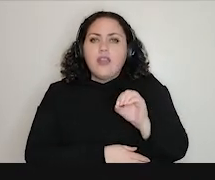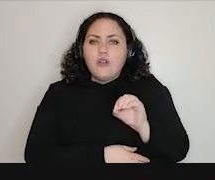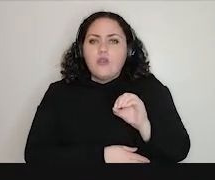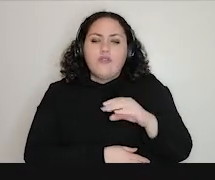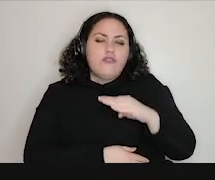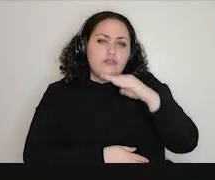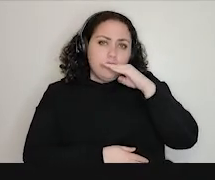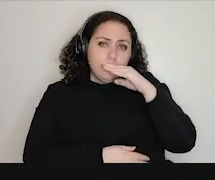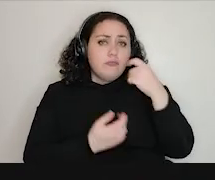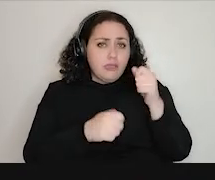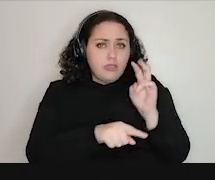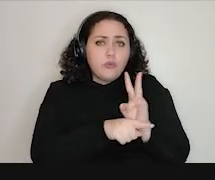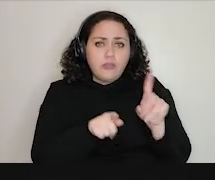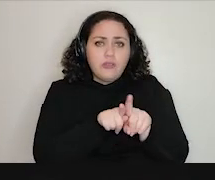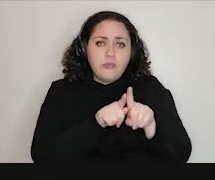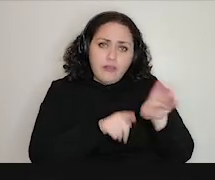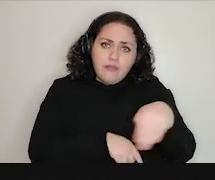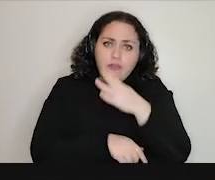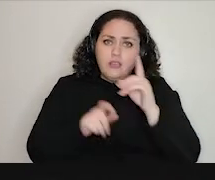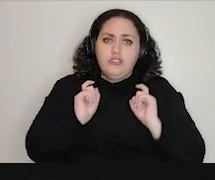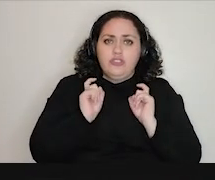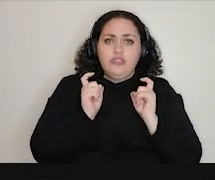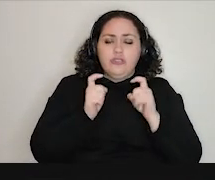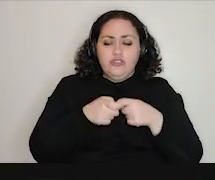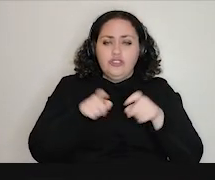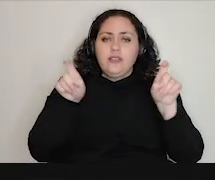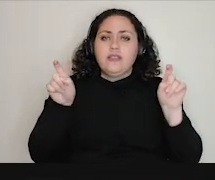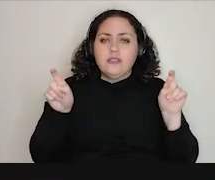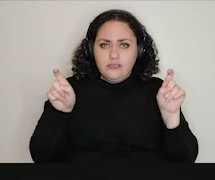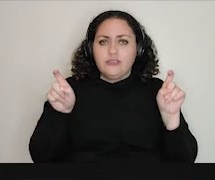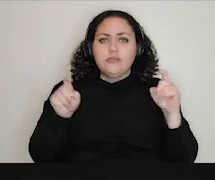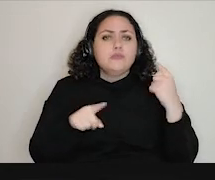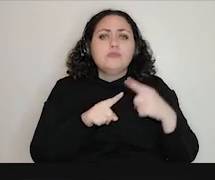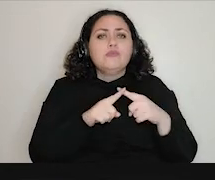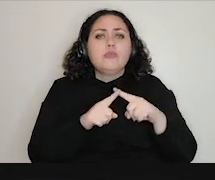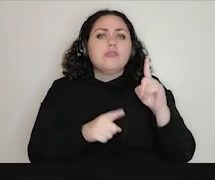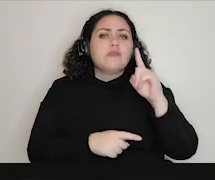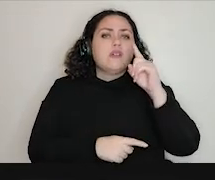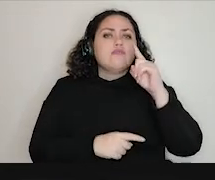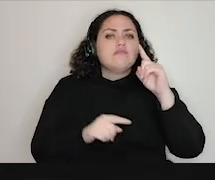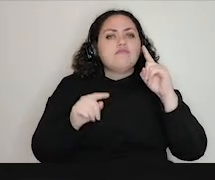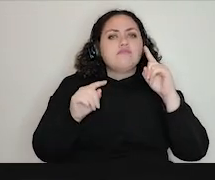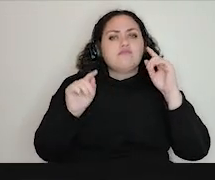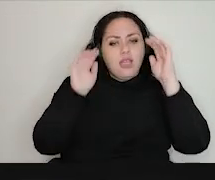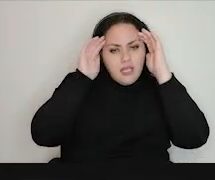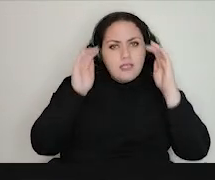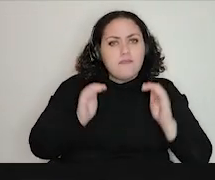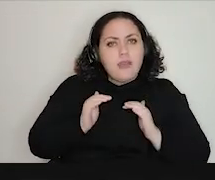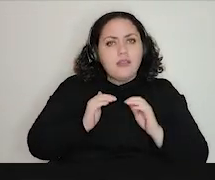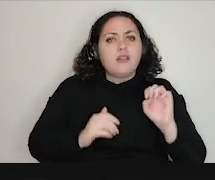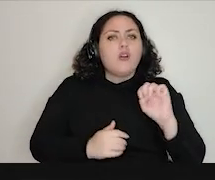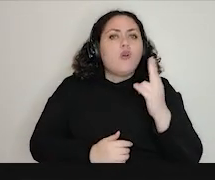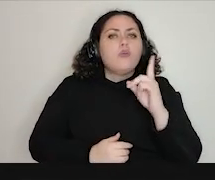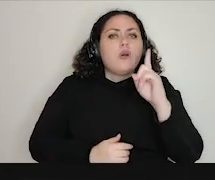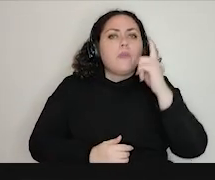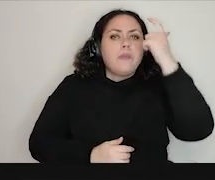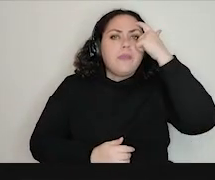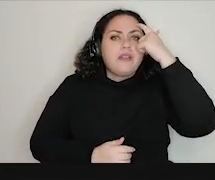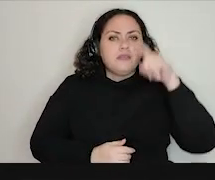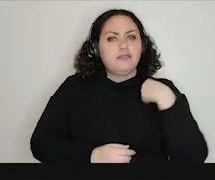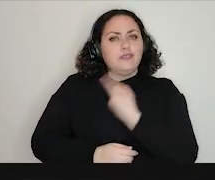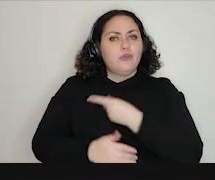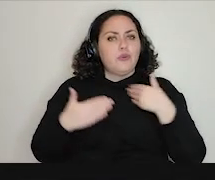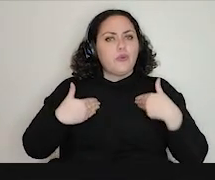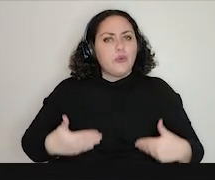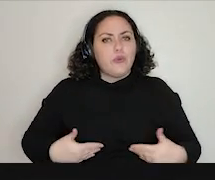neovagina, que também precisa ser cuidada. Por que nossos corpos não são levados em consideração? Então tragam dados epidemiológicos